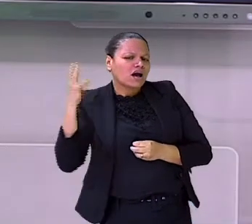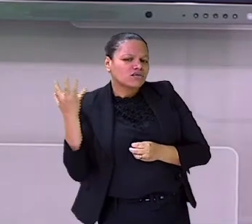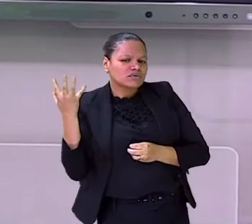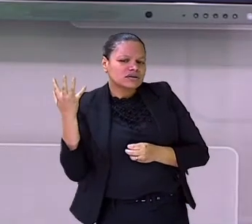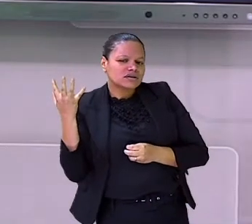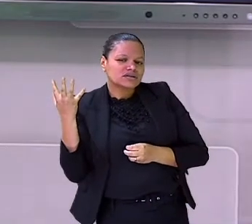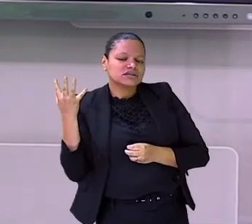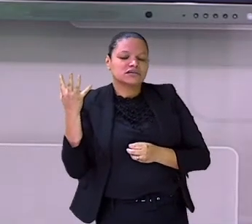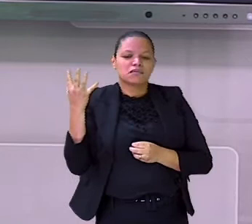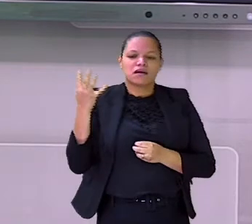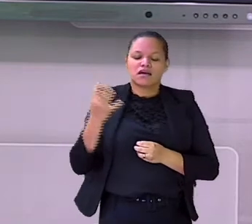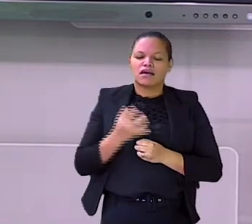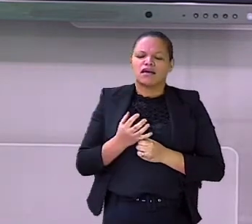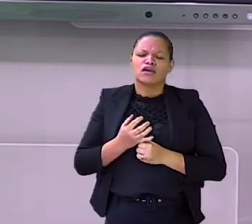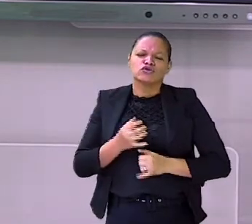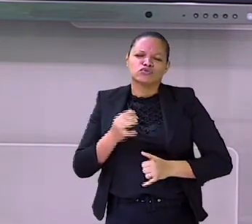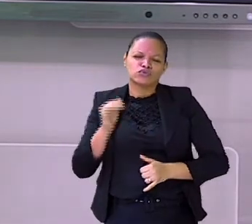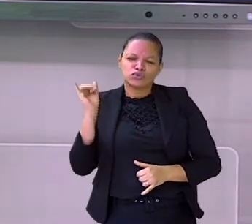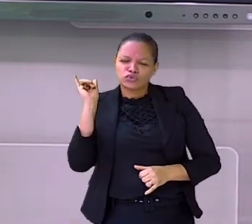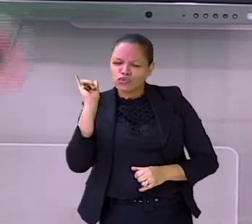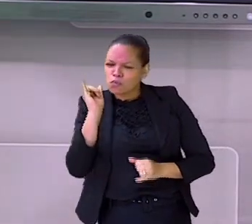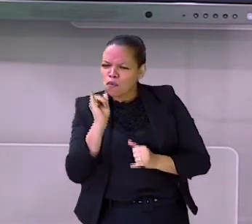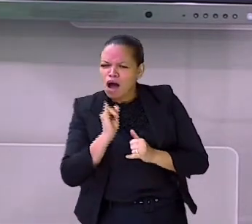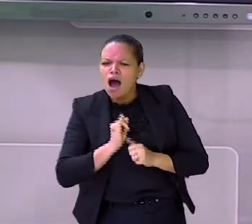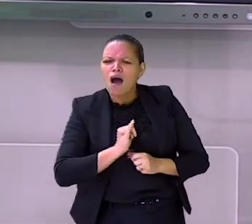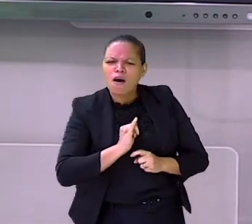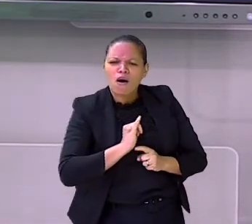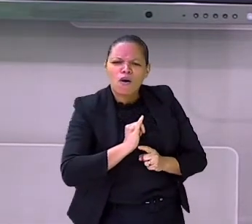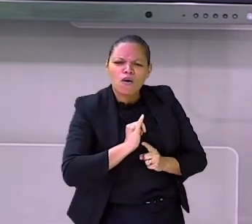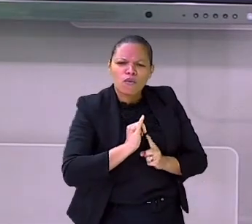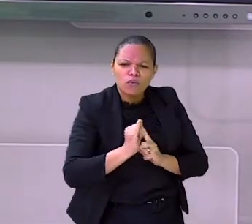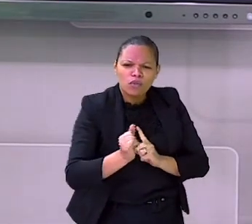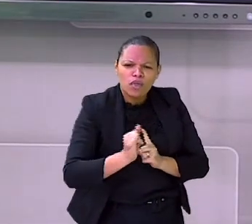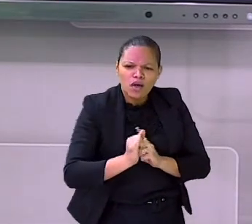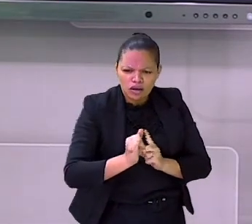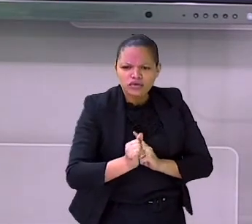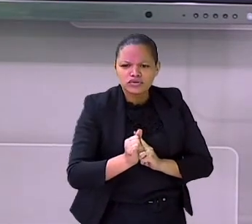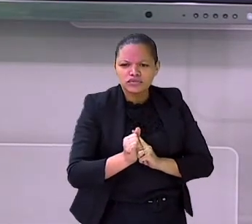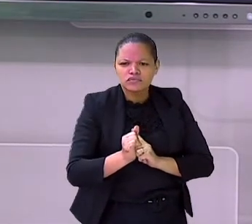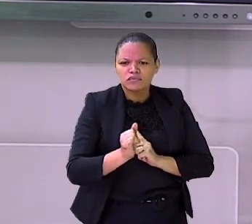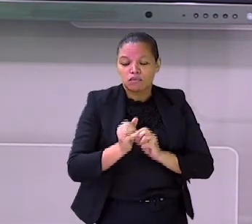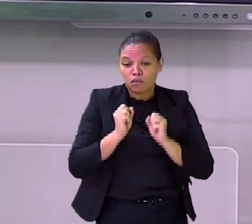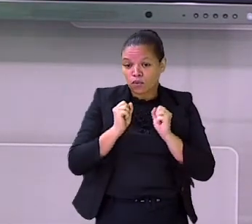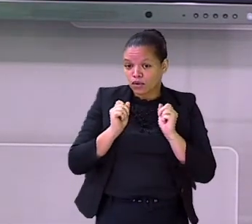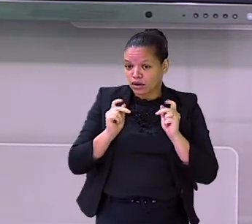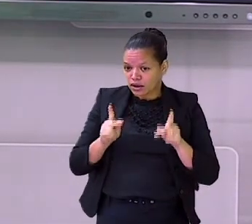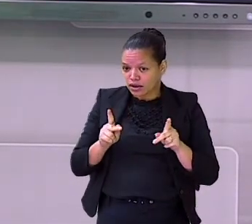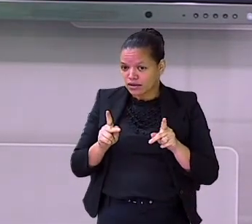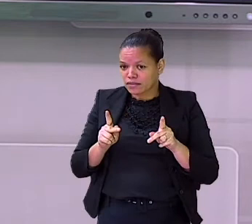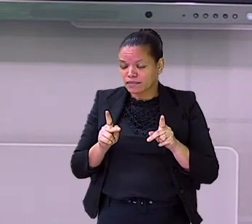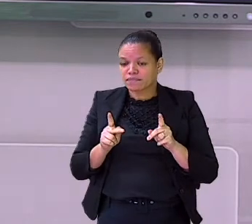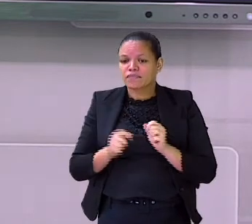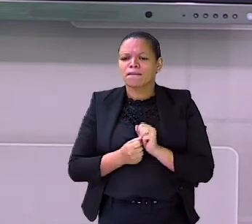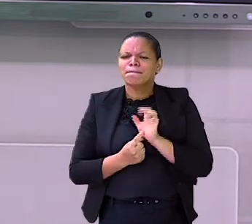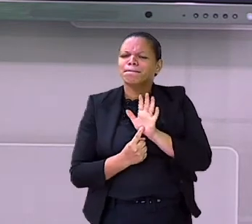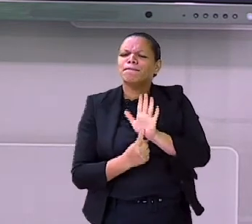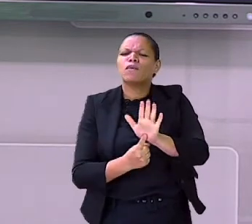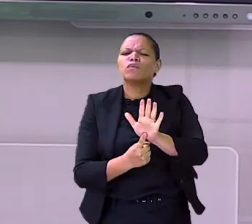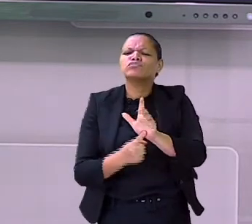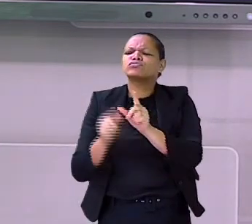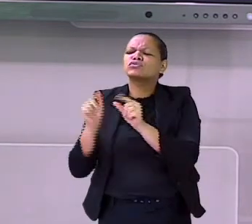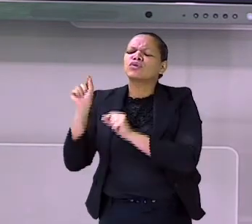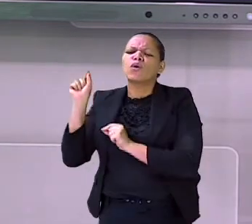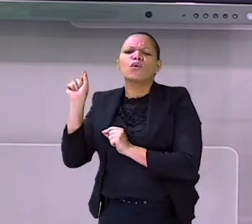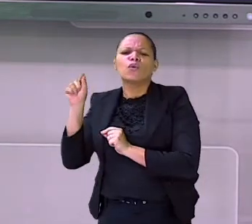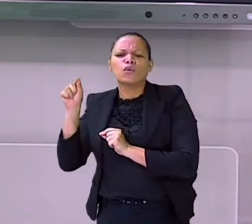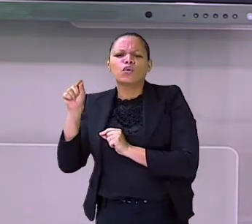narrativa. Agora volta para mim aqui. Professor, o que esse texto quis dizer para nós? Bom, os parágrafos, vou dar